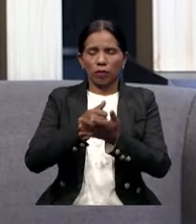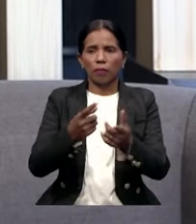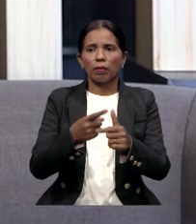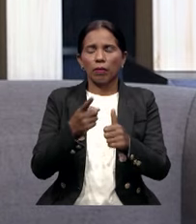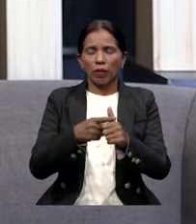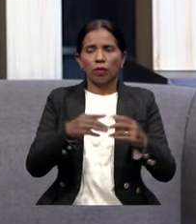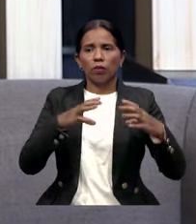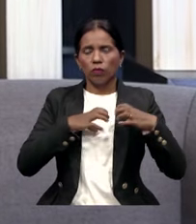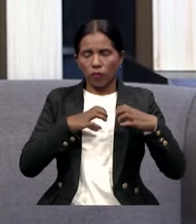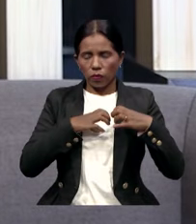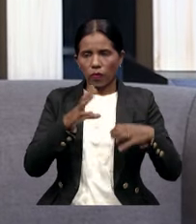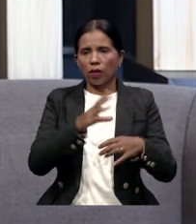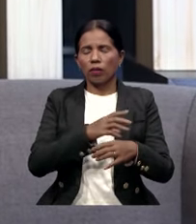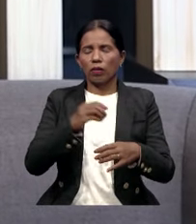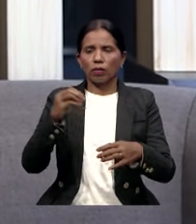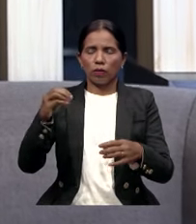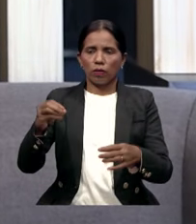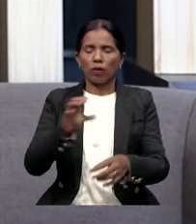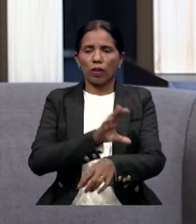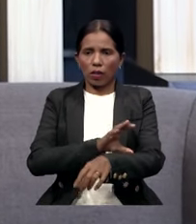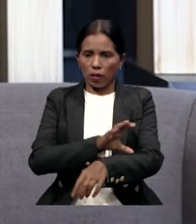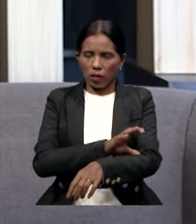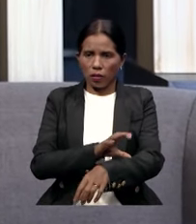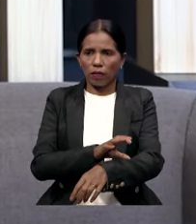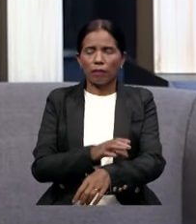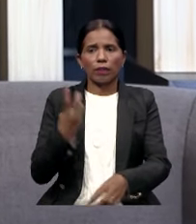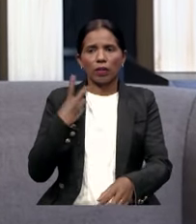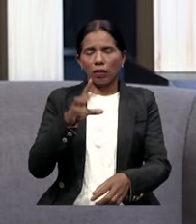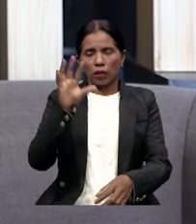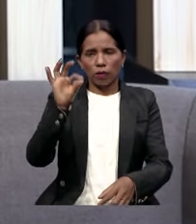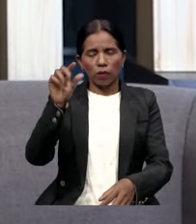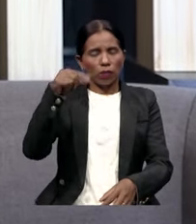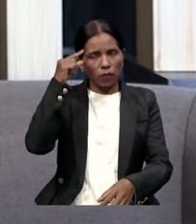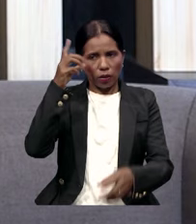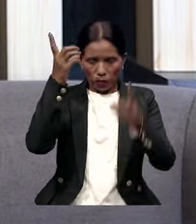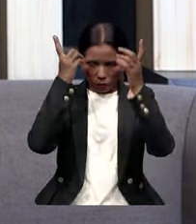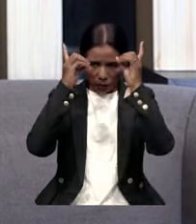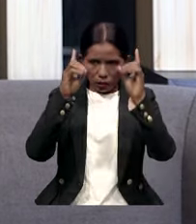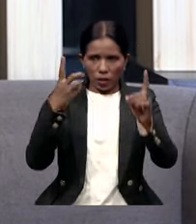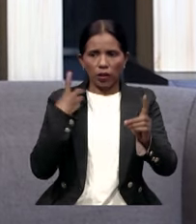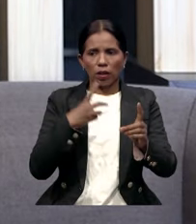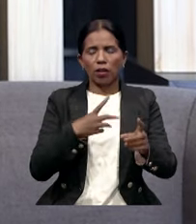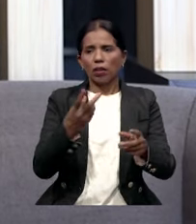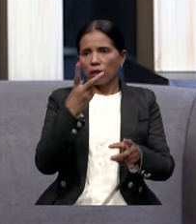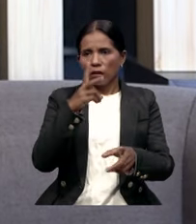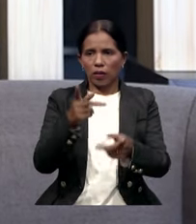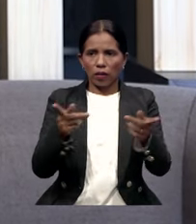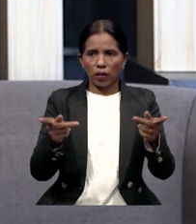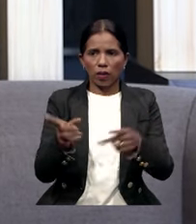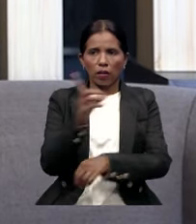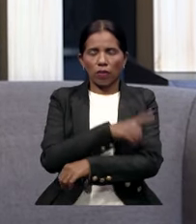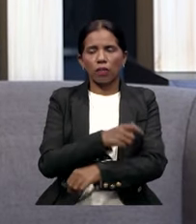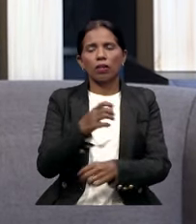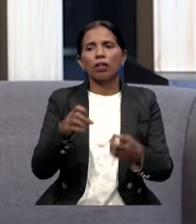fuan. Agora redam ne, no governo ne política, mas ne, define ne, ne, kata ita atu ihona centro cardíaco, lor hira bakoto